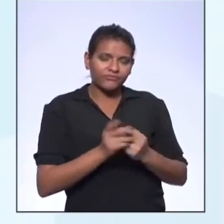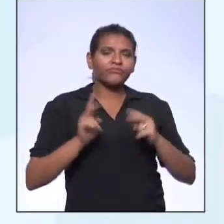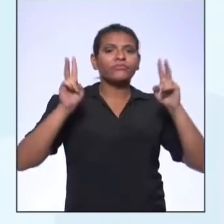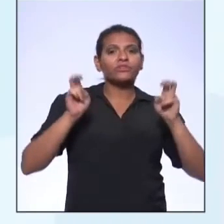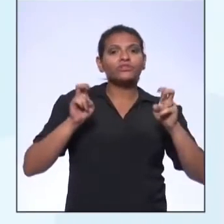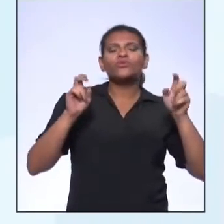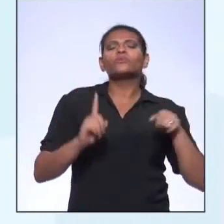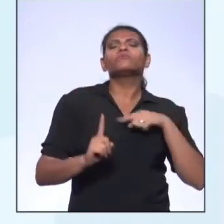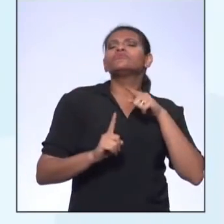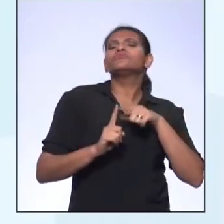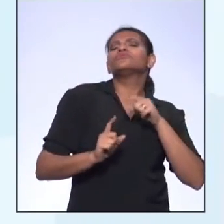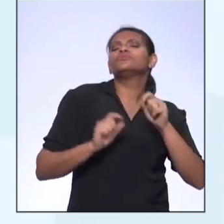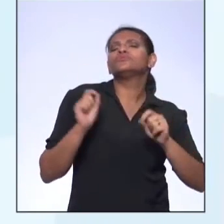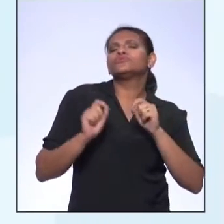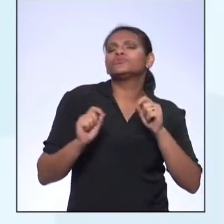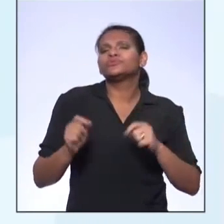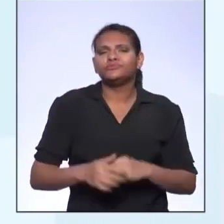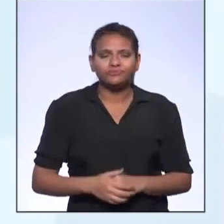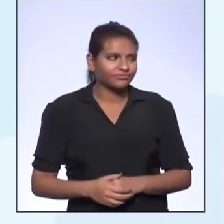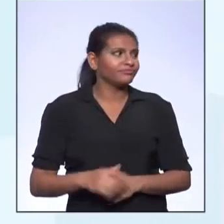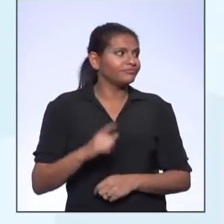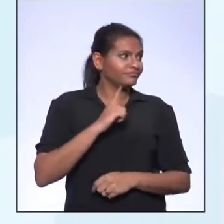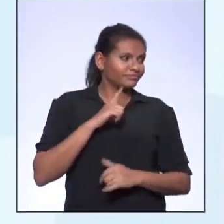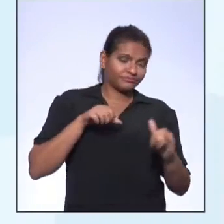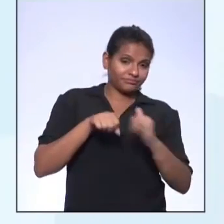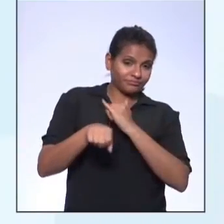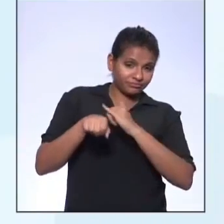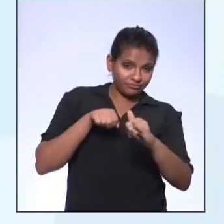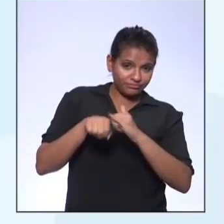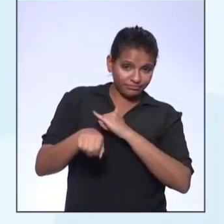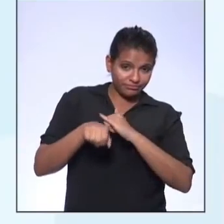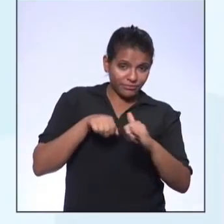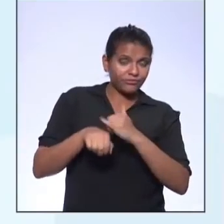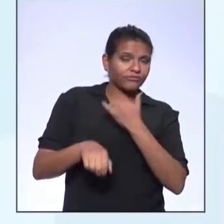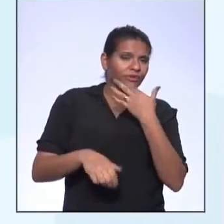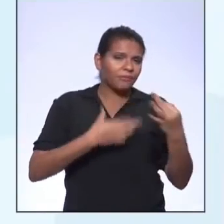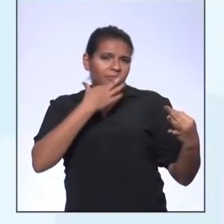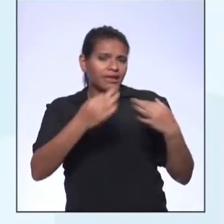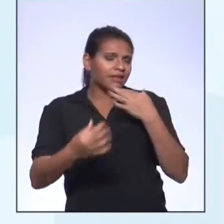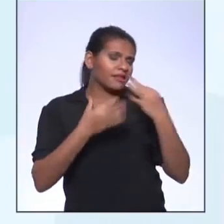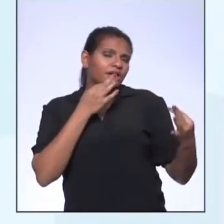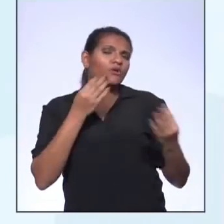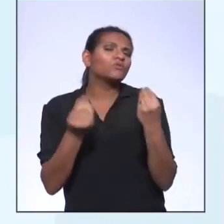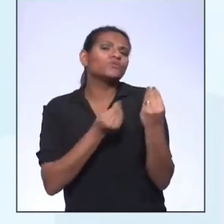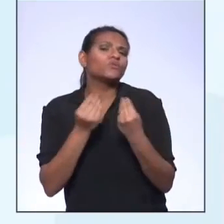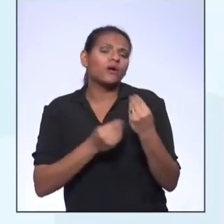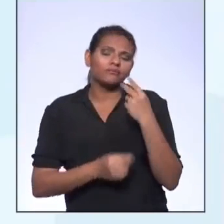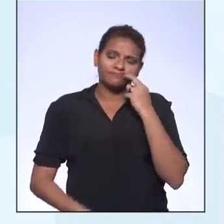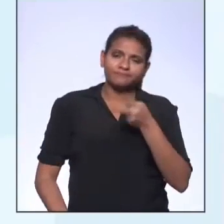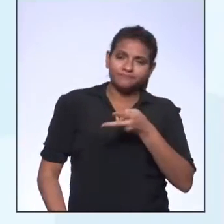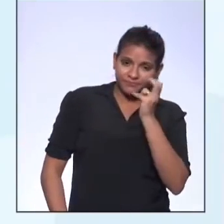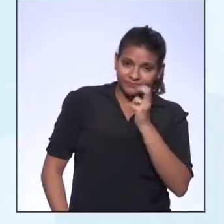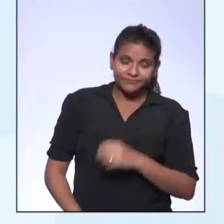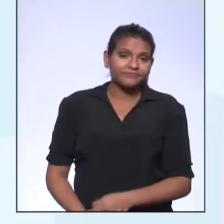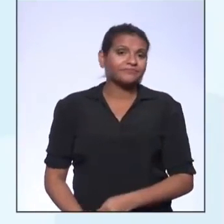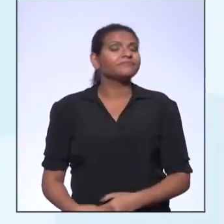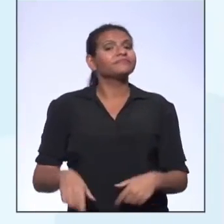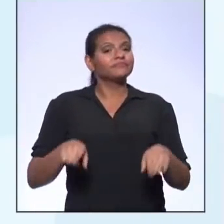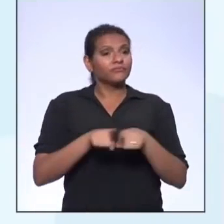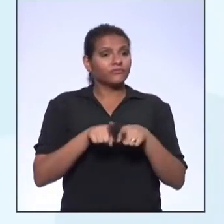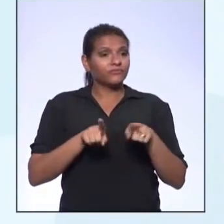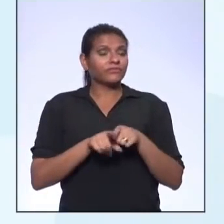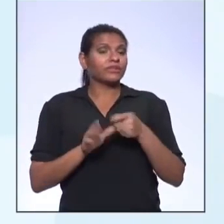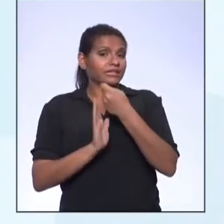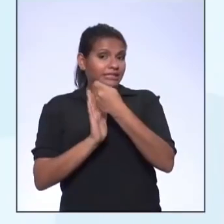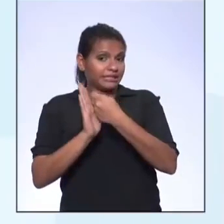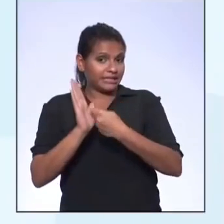aula: reconhecer estratégias de argumentação, dar continuidade ao projeto de